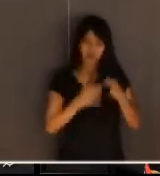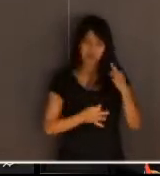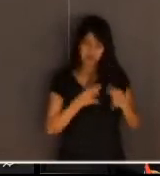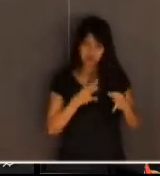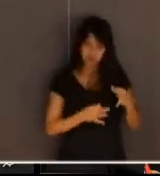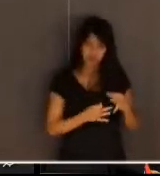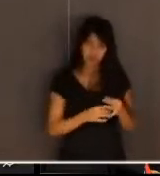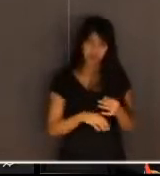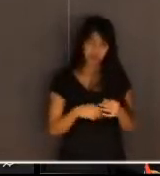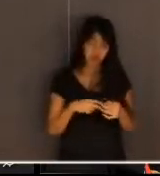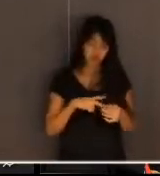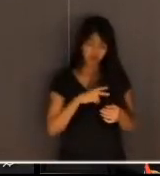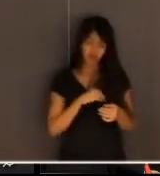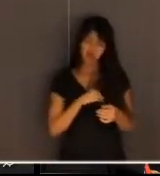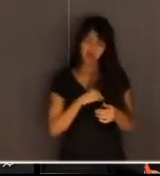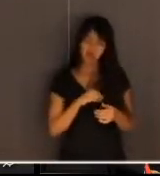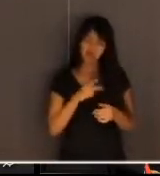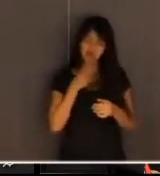dizendo,